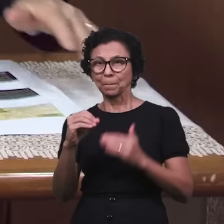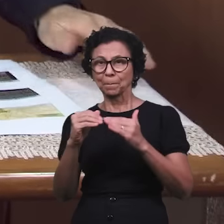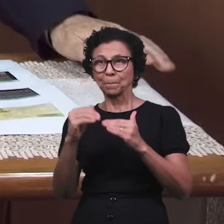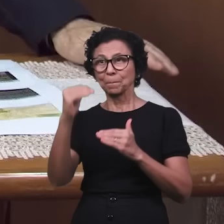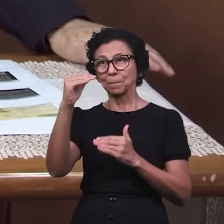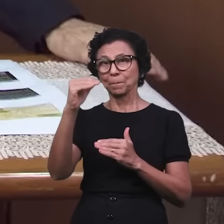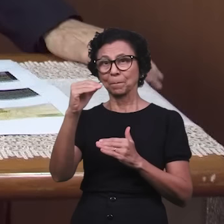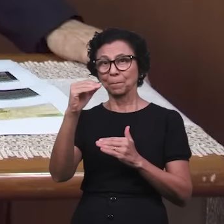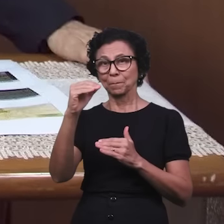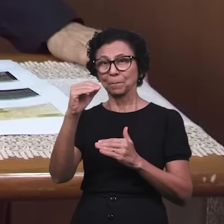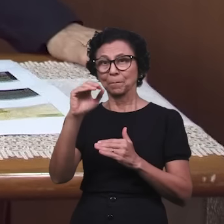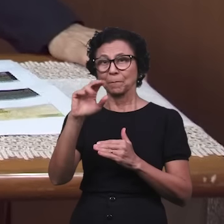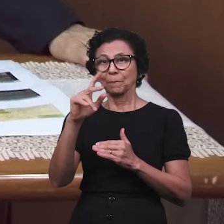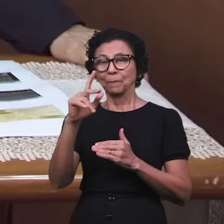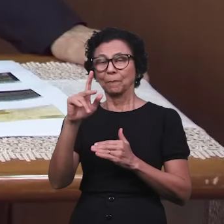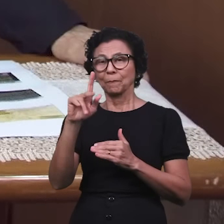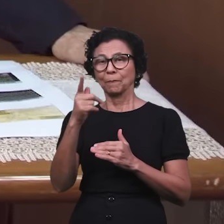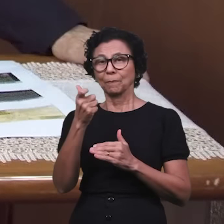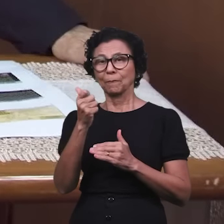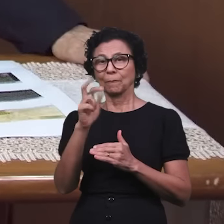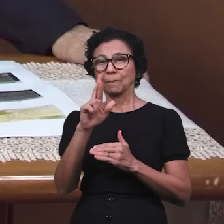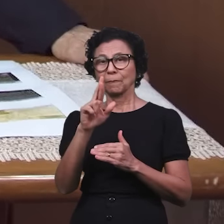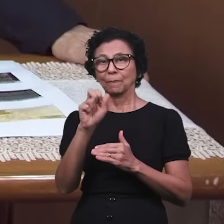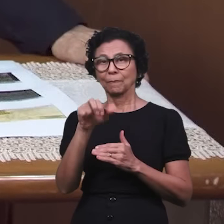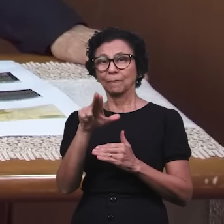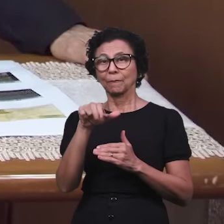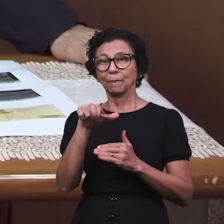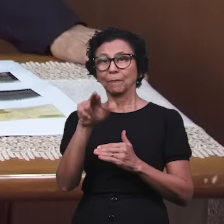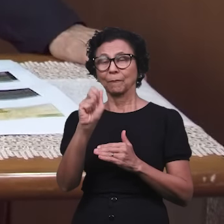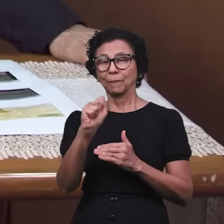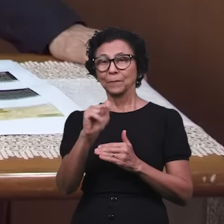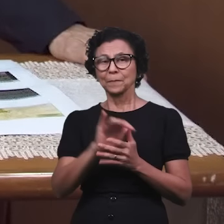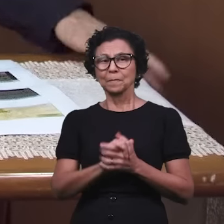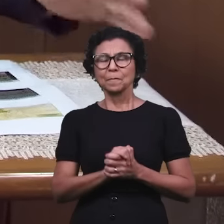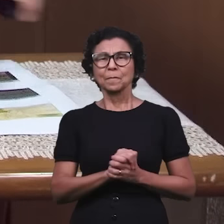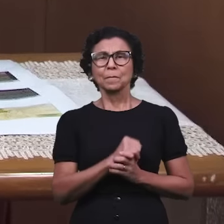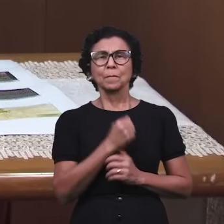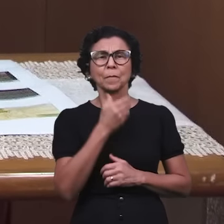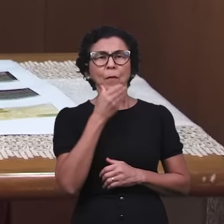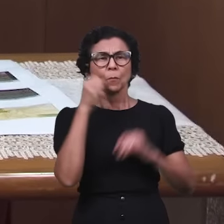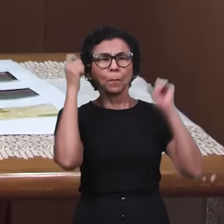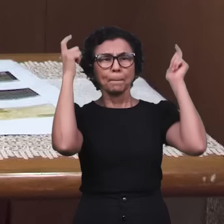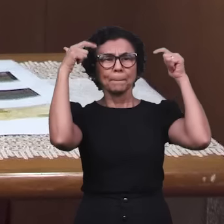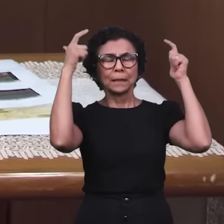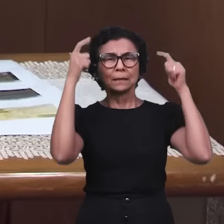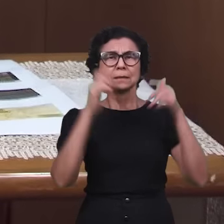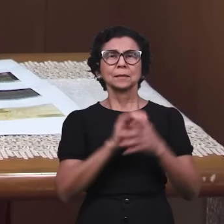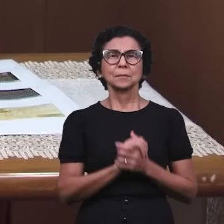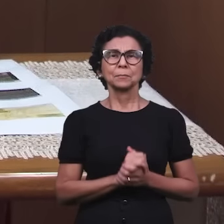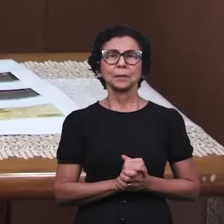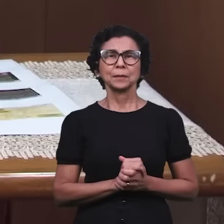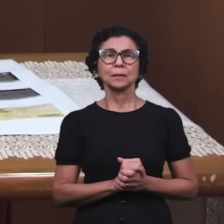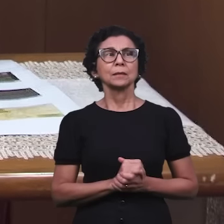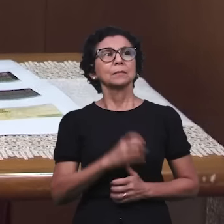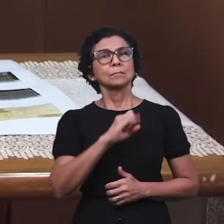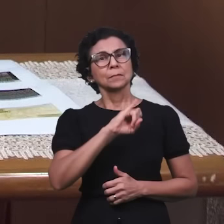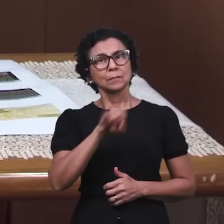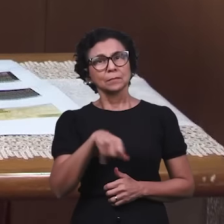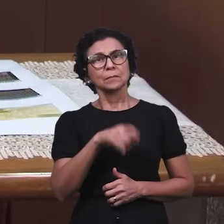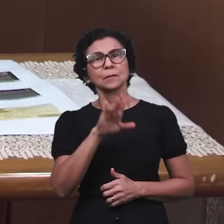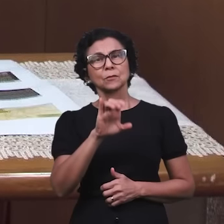Araúna. Araúna era um jebuseu, era um príncipe jebuseu, quer dizer, tinha a presença de jebuseus lá dentro